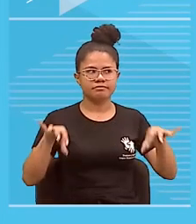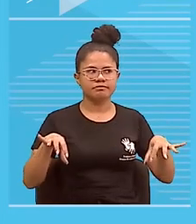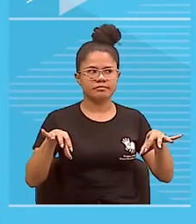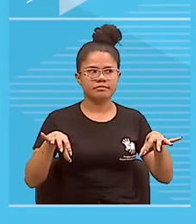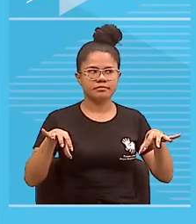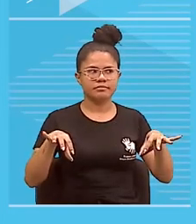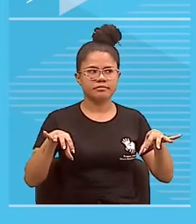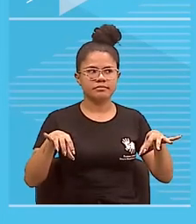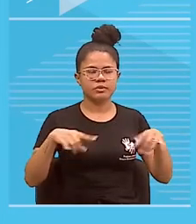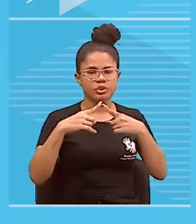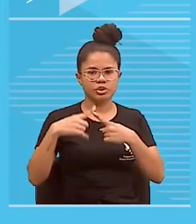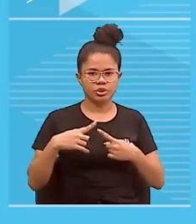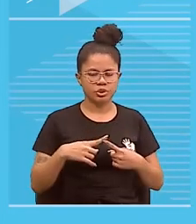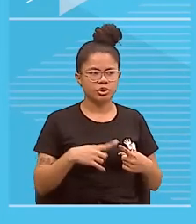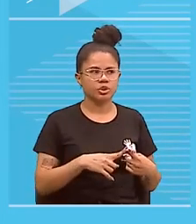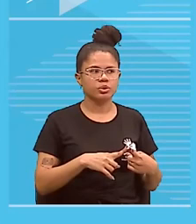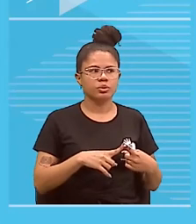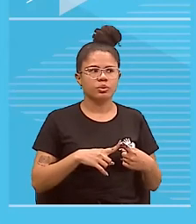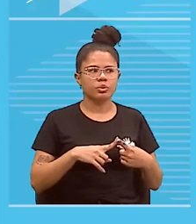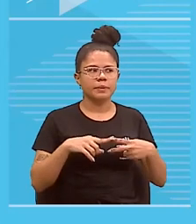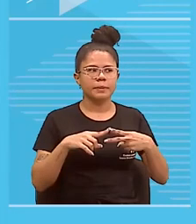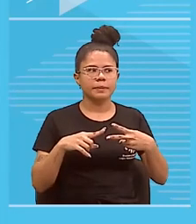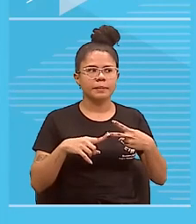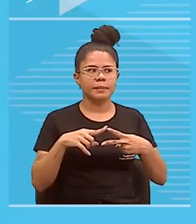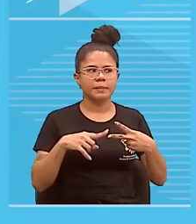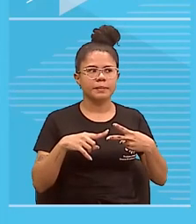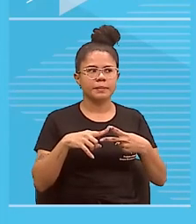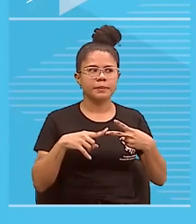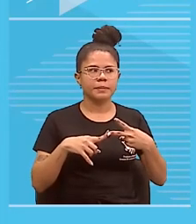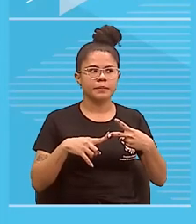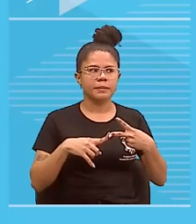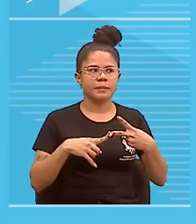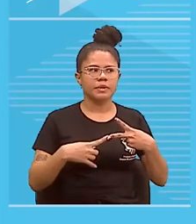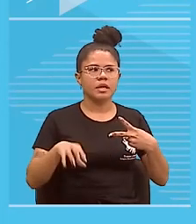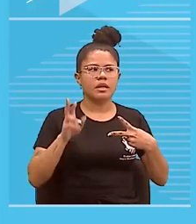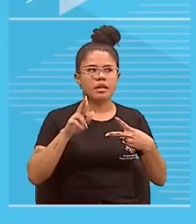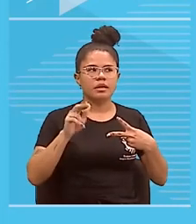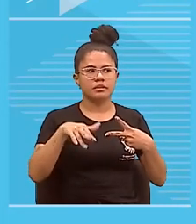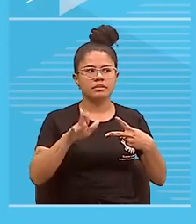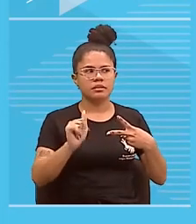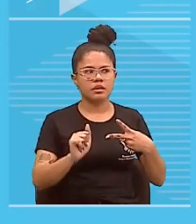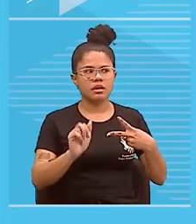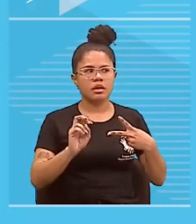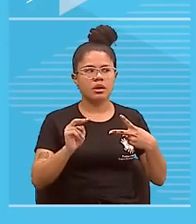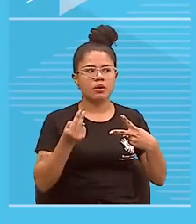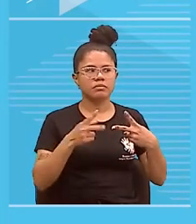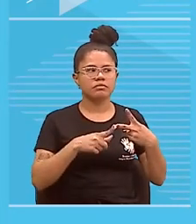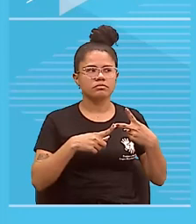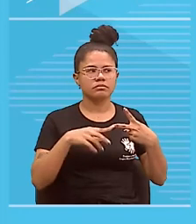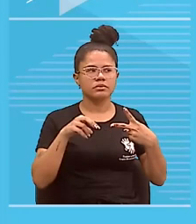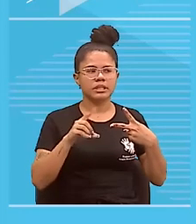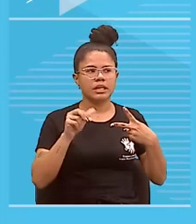não é pelo tipo de de pentose que o constitui a ribose Ea desoxirribose